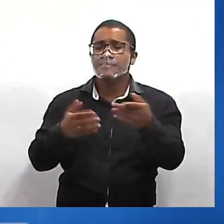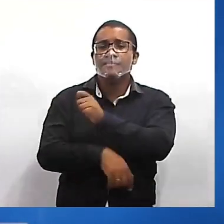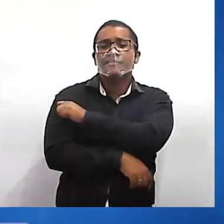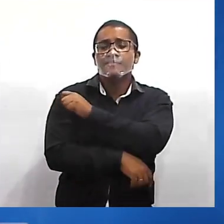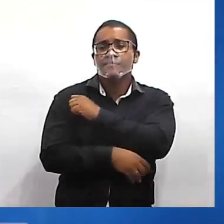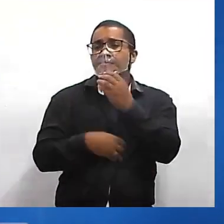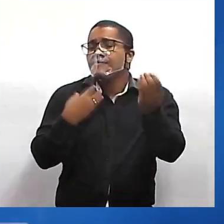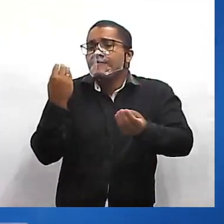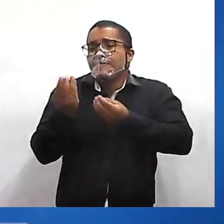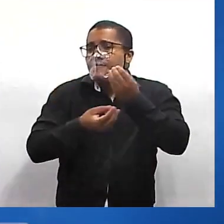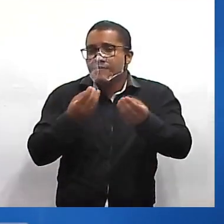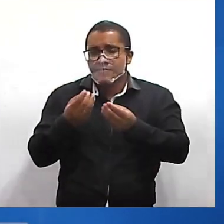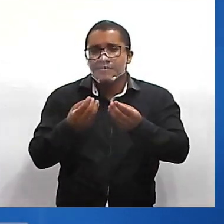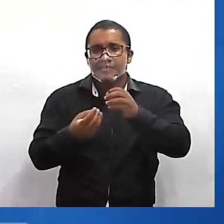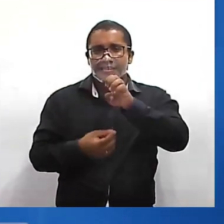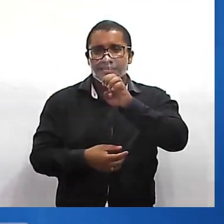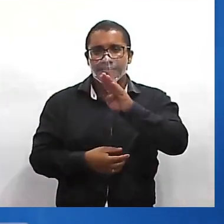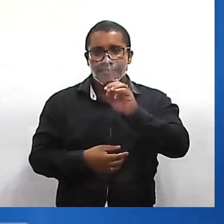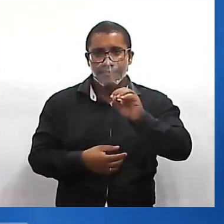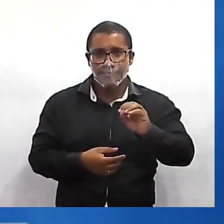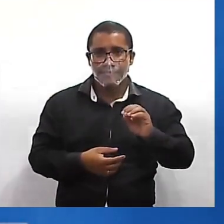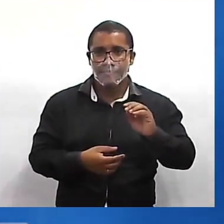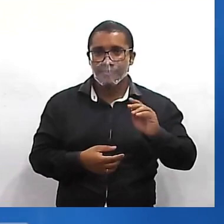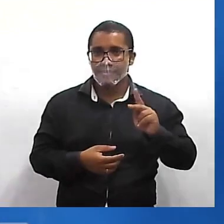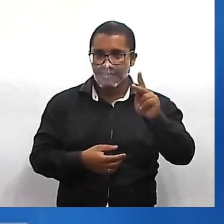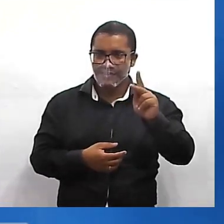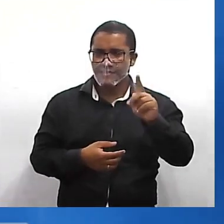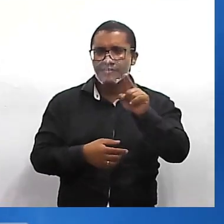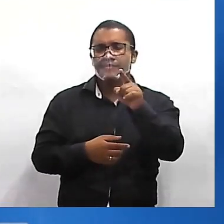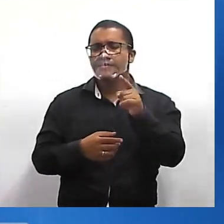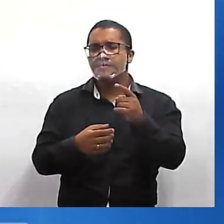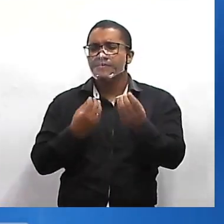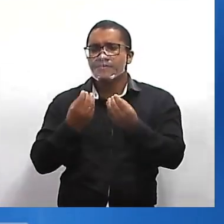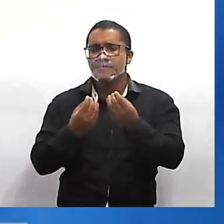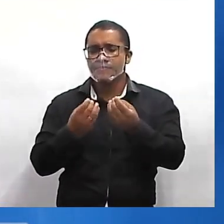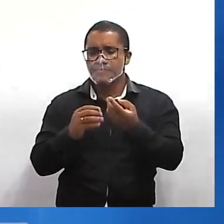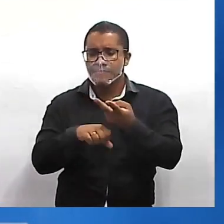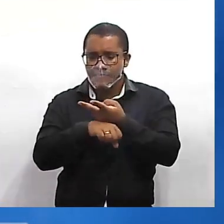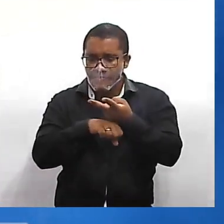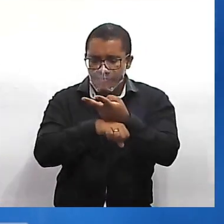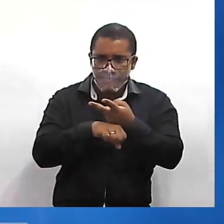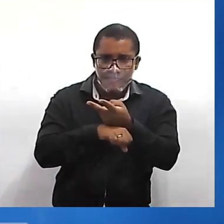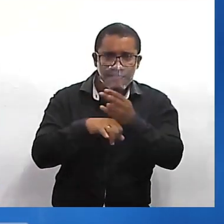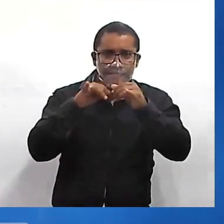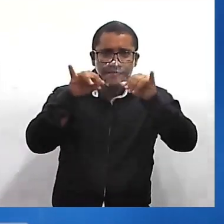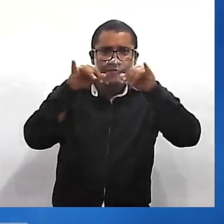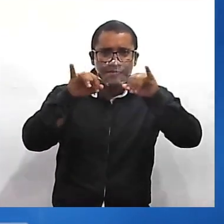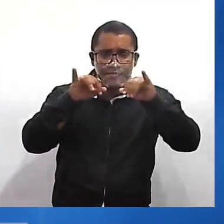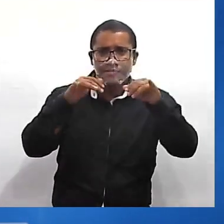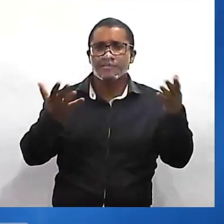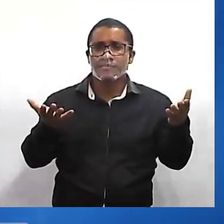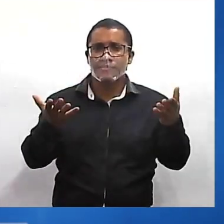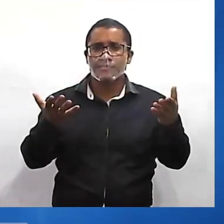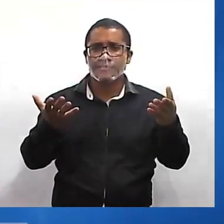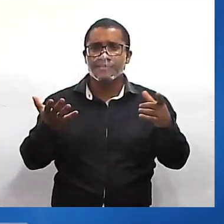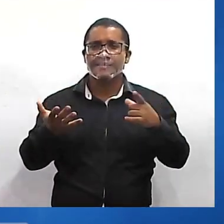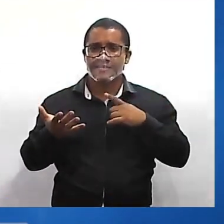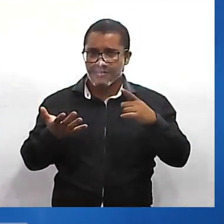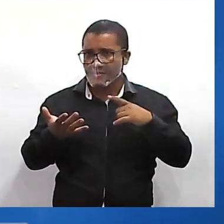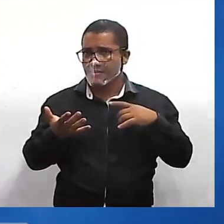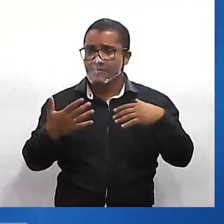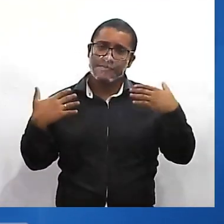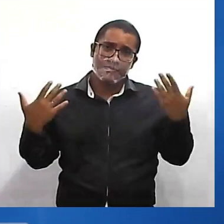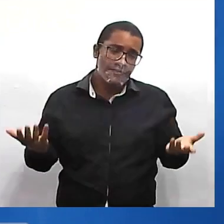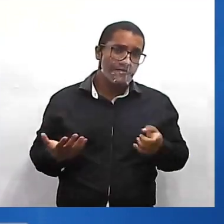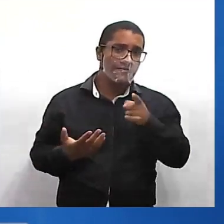que você fazia com o seu e-book, né? Se você busca as informações limitadas ao e-book, ou se você